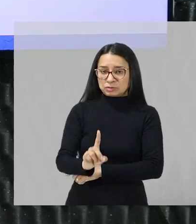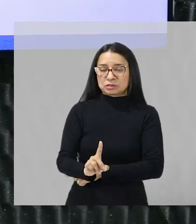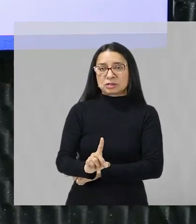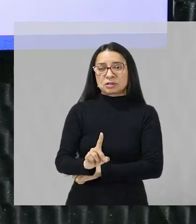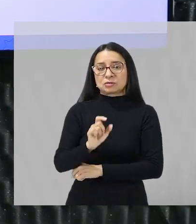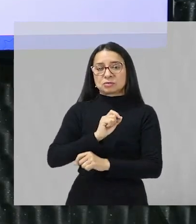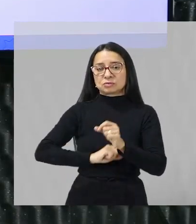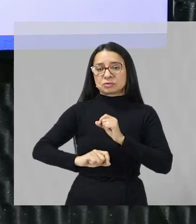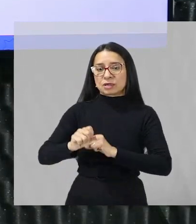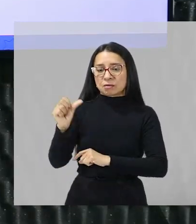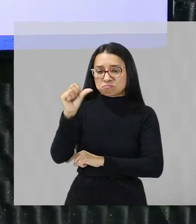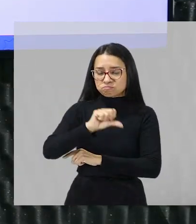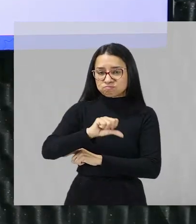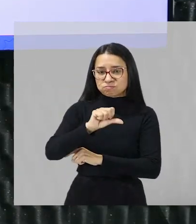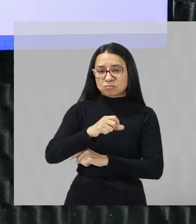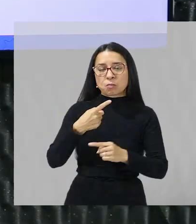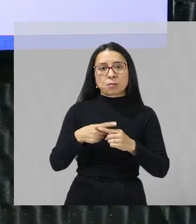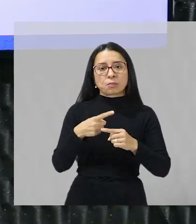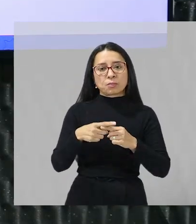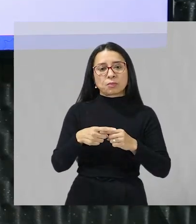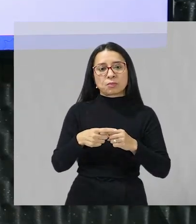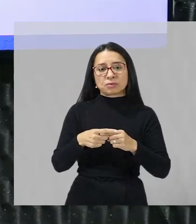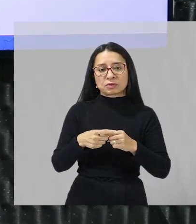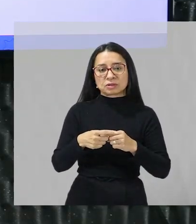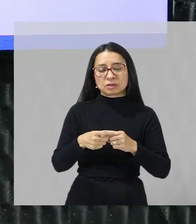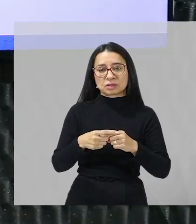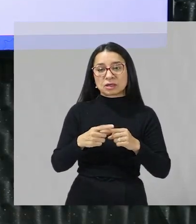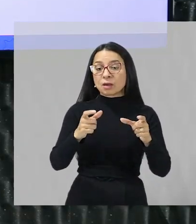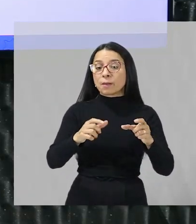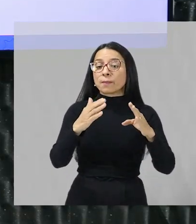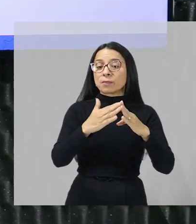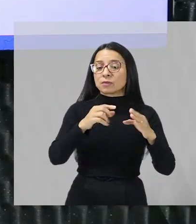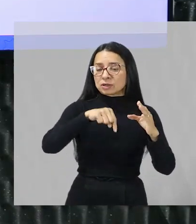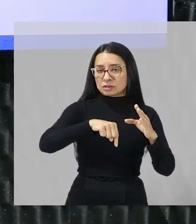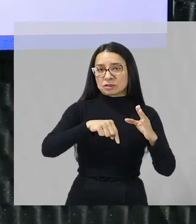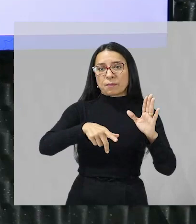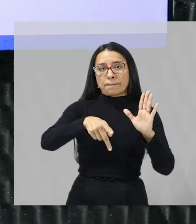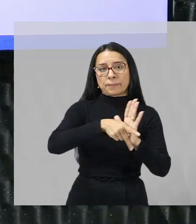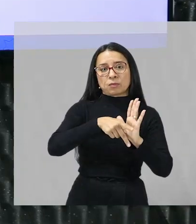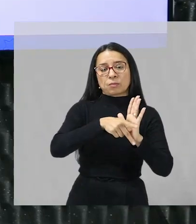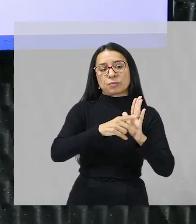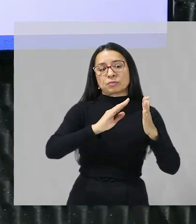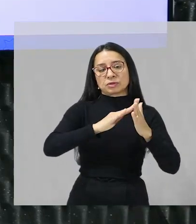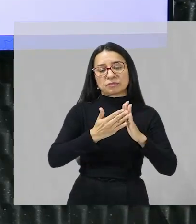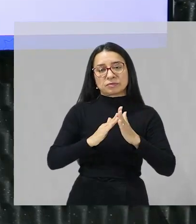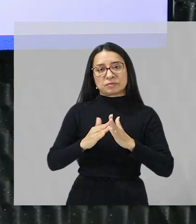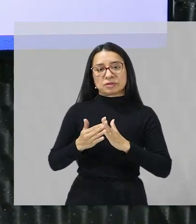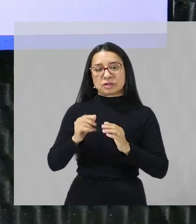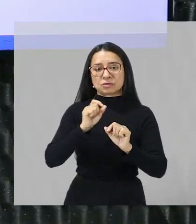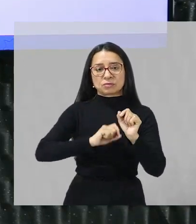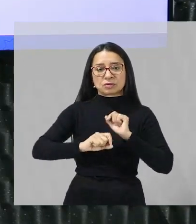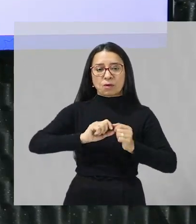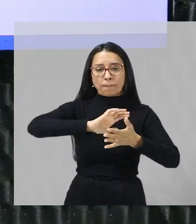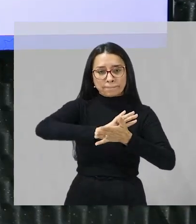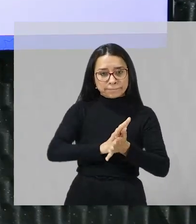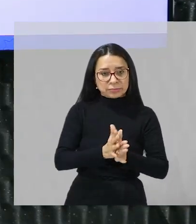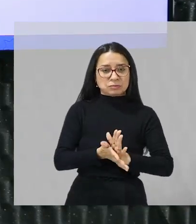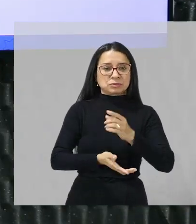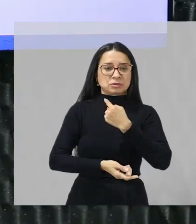simplesmente por ser morador da favela. Isso aí já é um estereótipo negativo para ele em relação a grande parte da